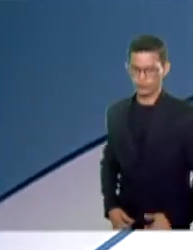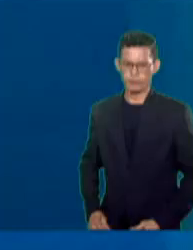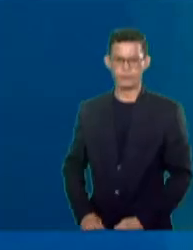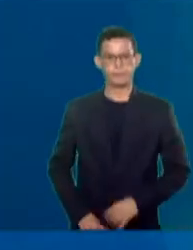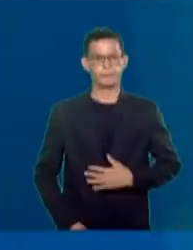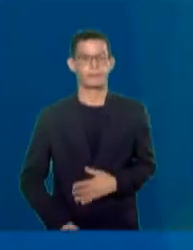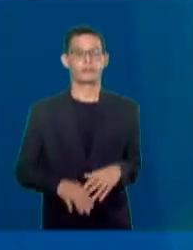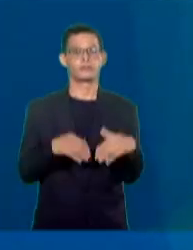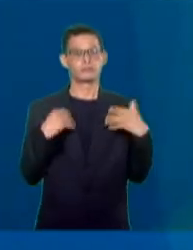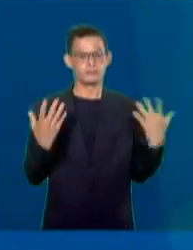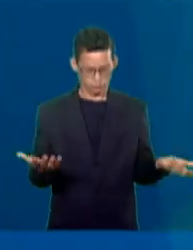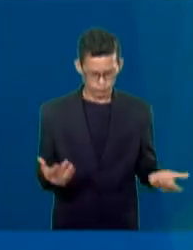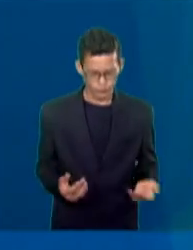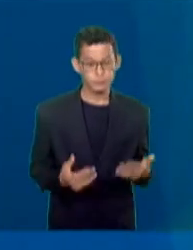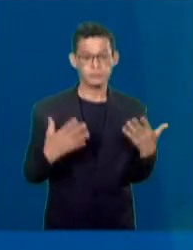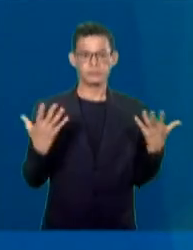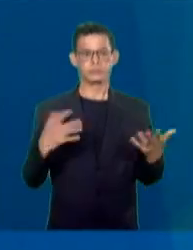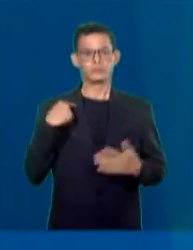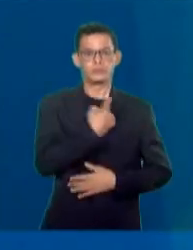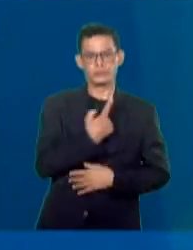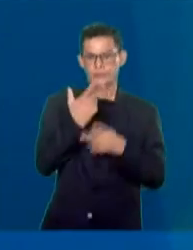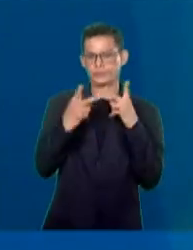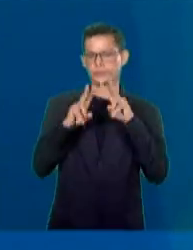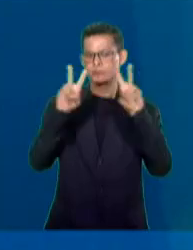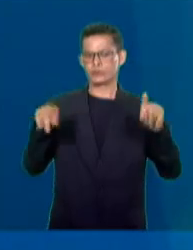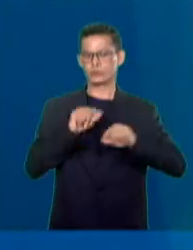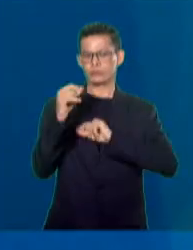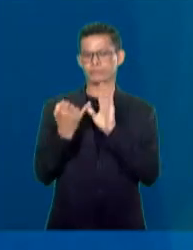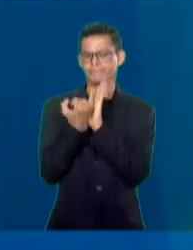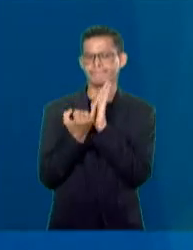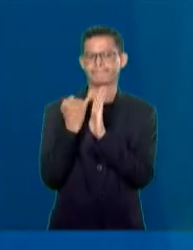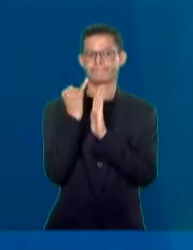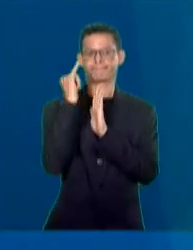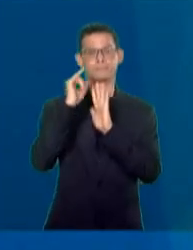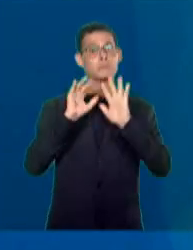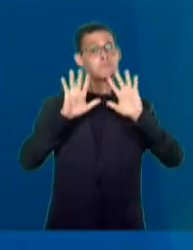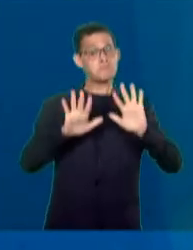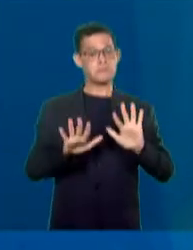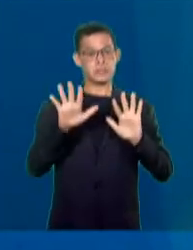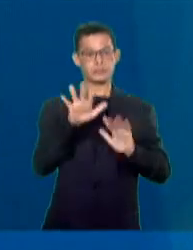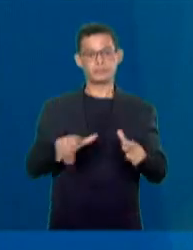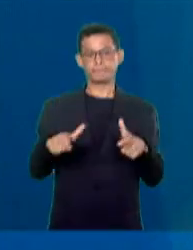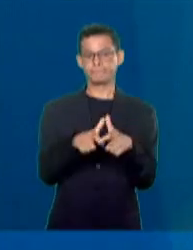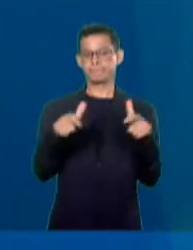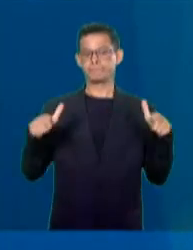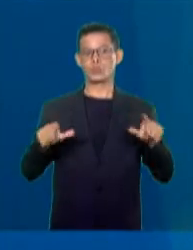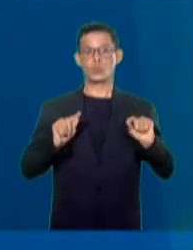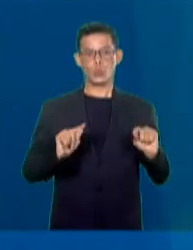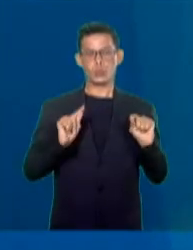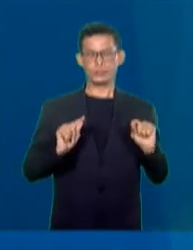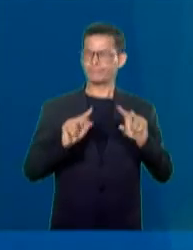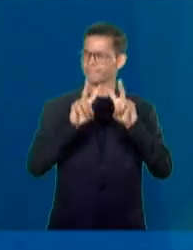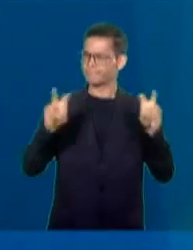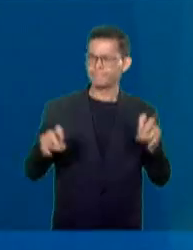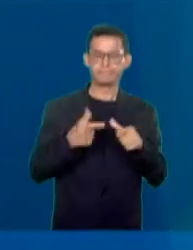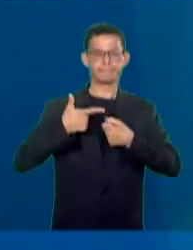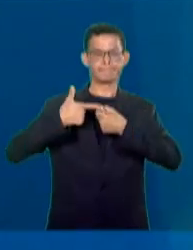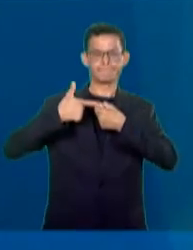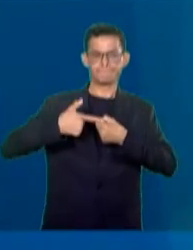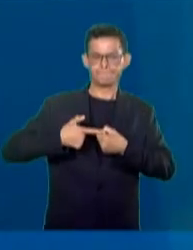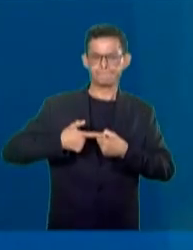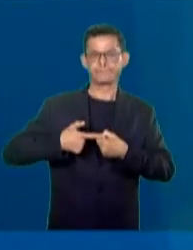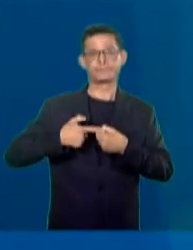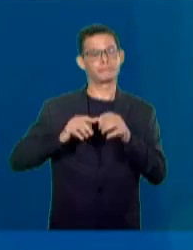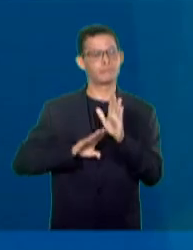completamos o terceiro mês com deflação em grande parte o preço dos combustíveis que nós não